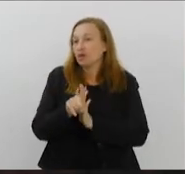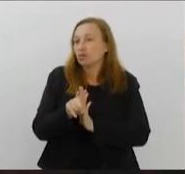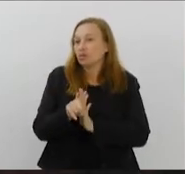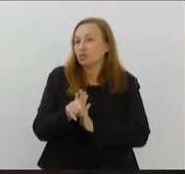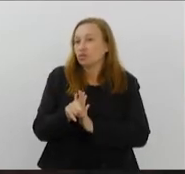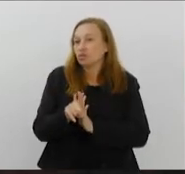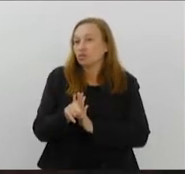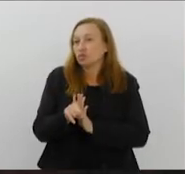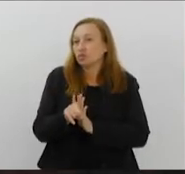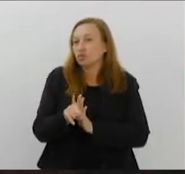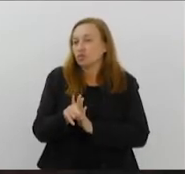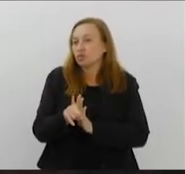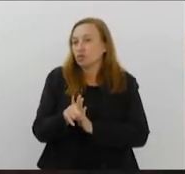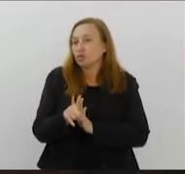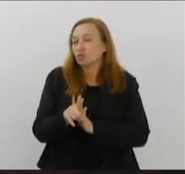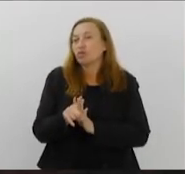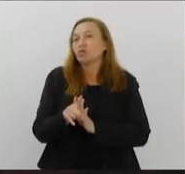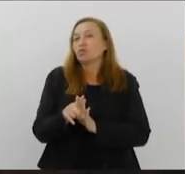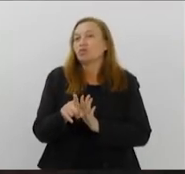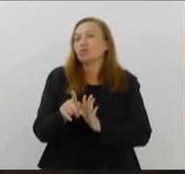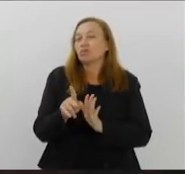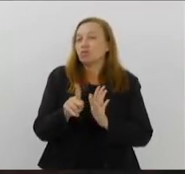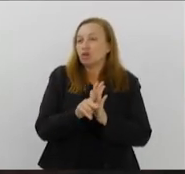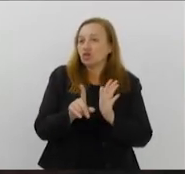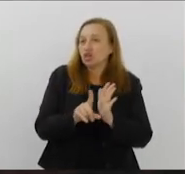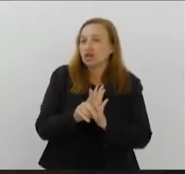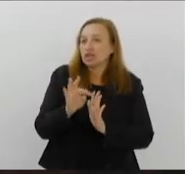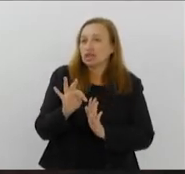o projeto Transcidadania, que foi